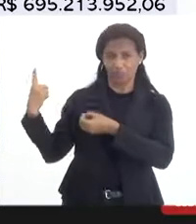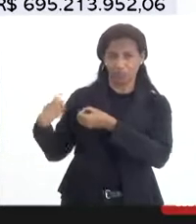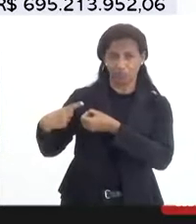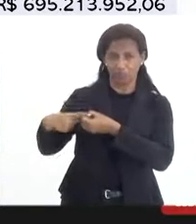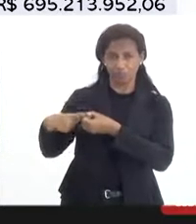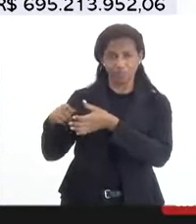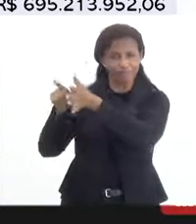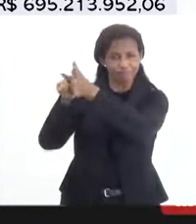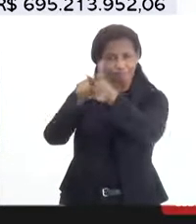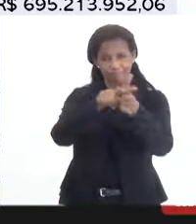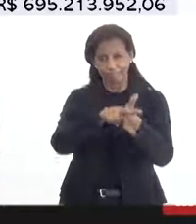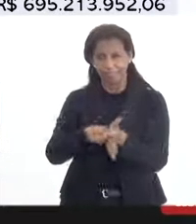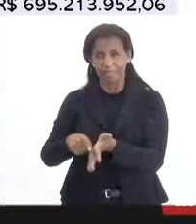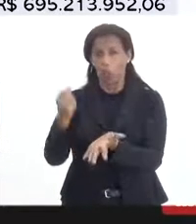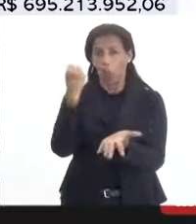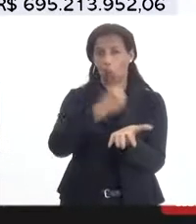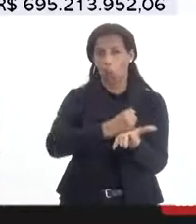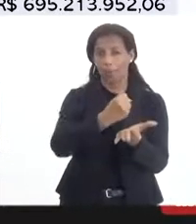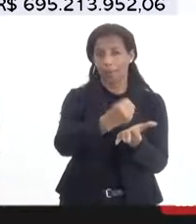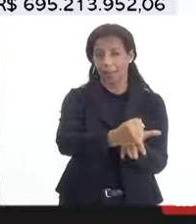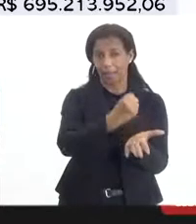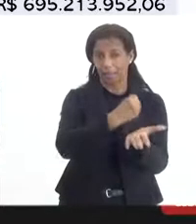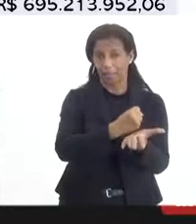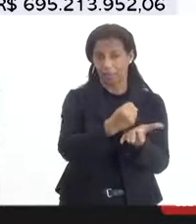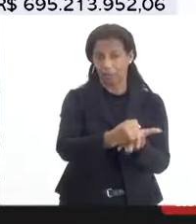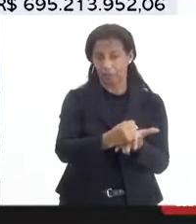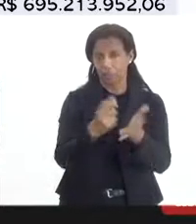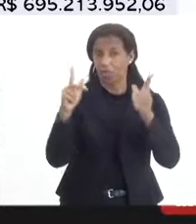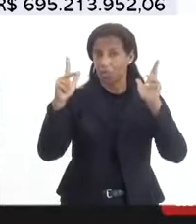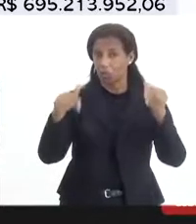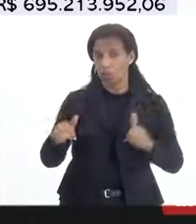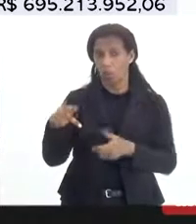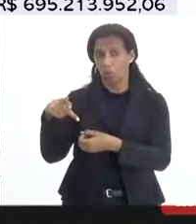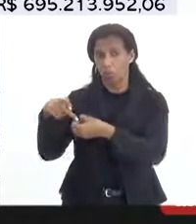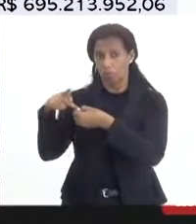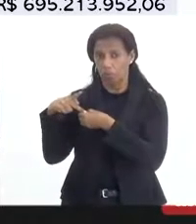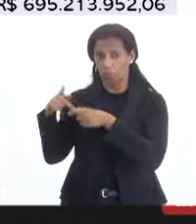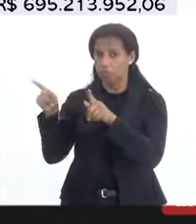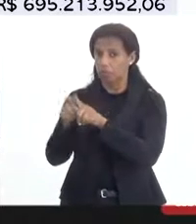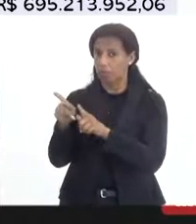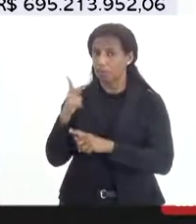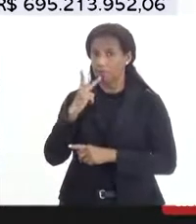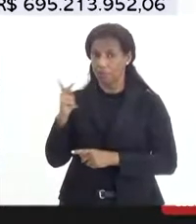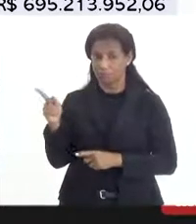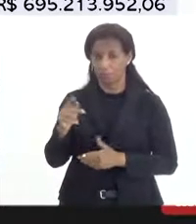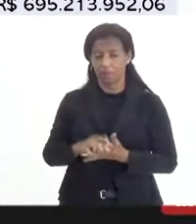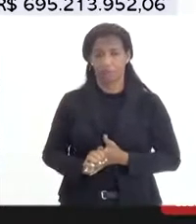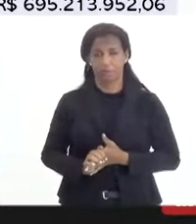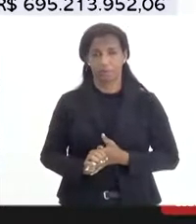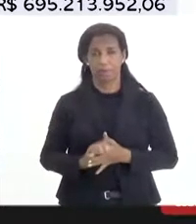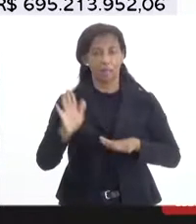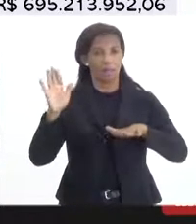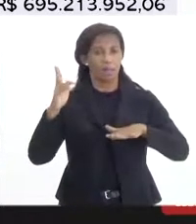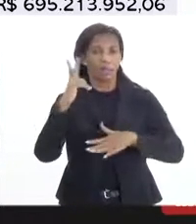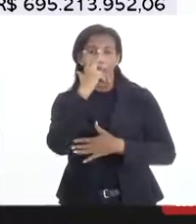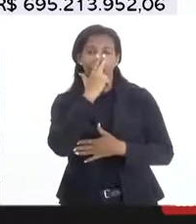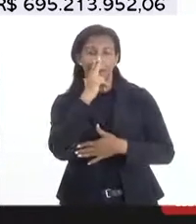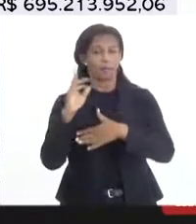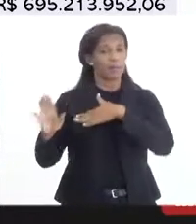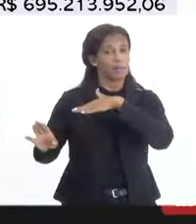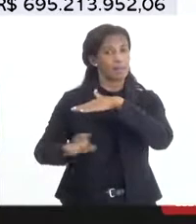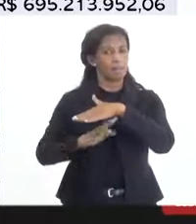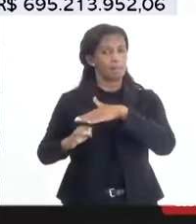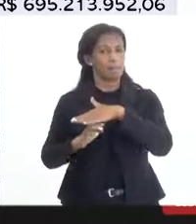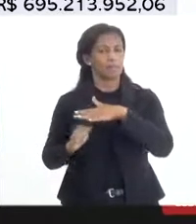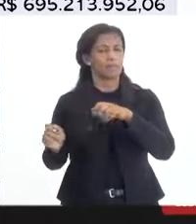são contratos, isso nos chamou a atenção, como o procurador falou também. Olha, aparentemente as empresas fazem edital